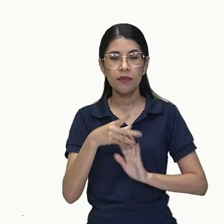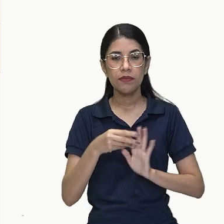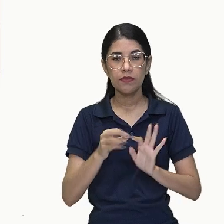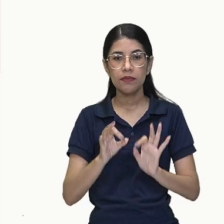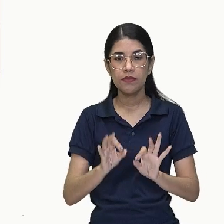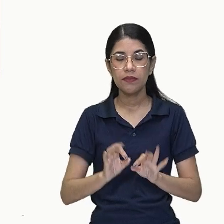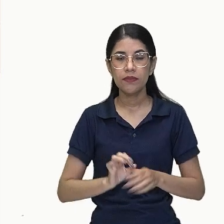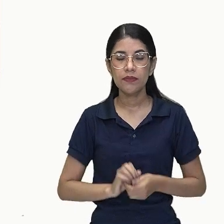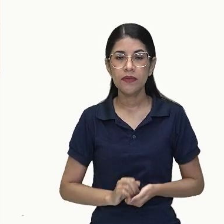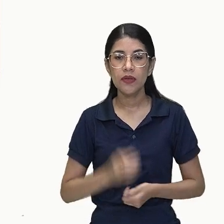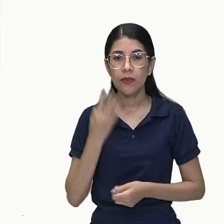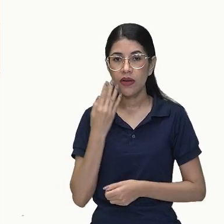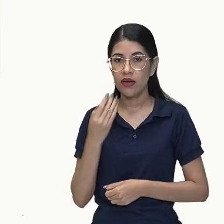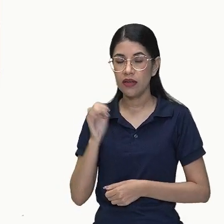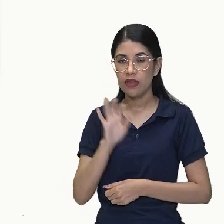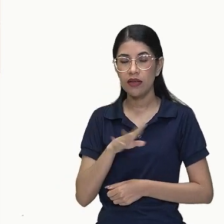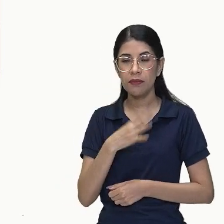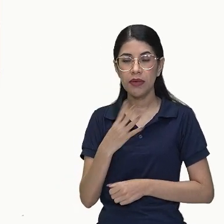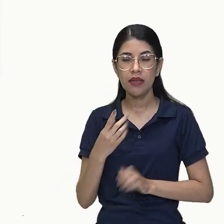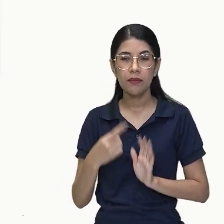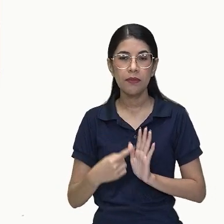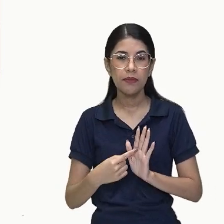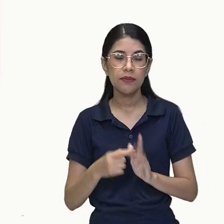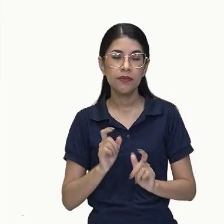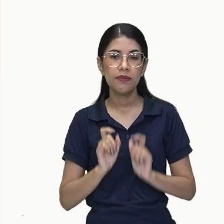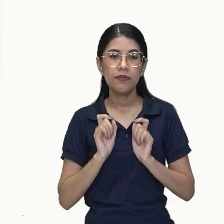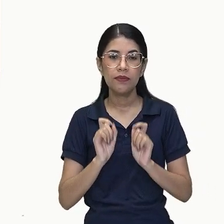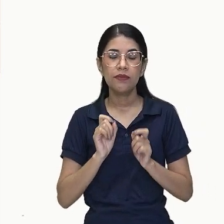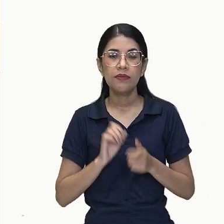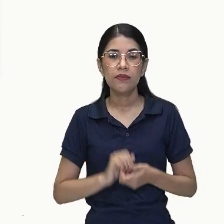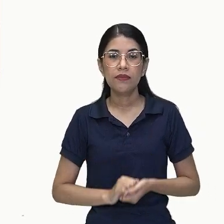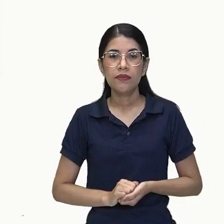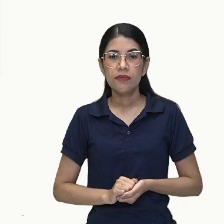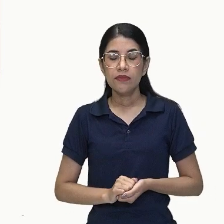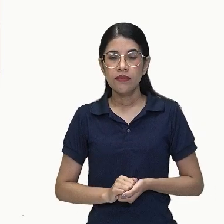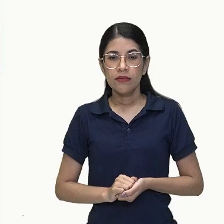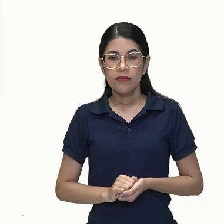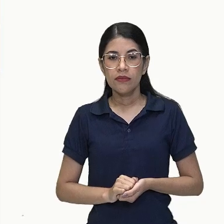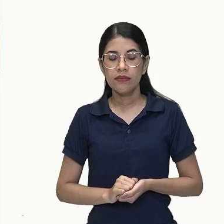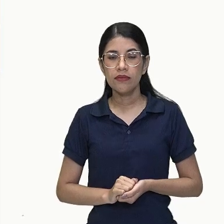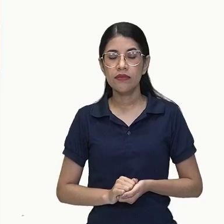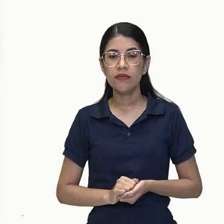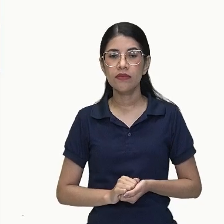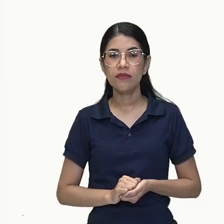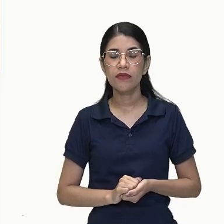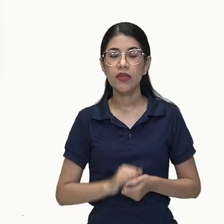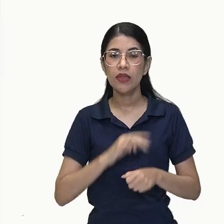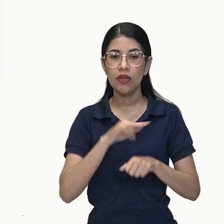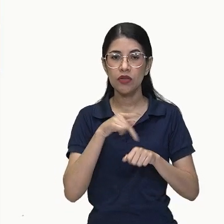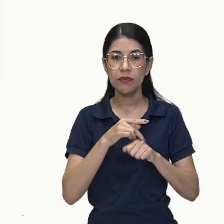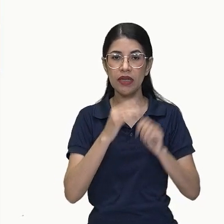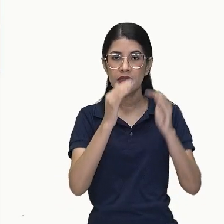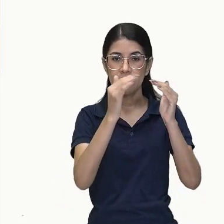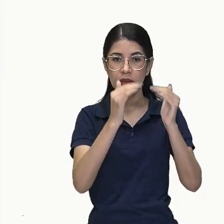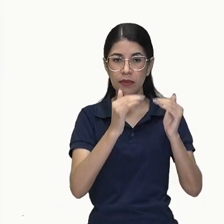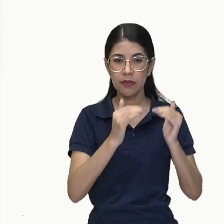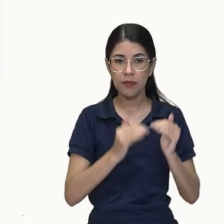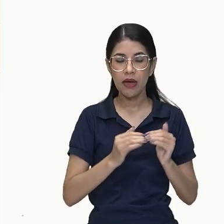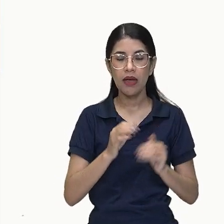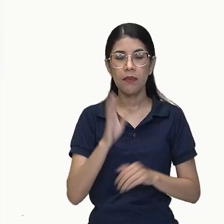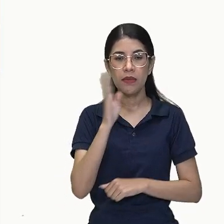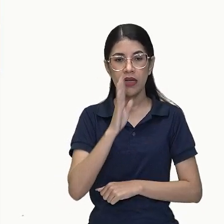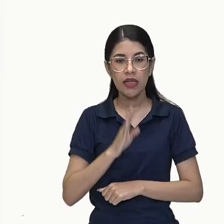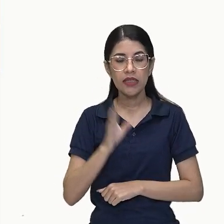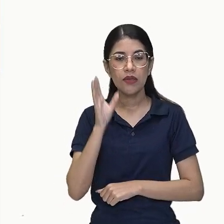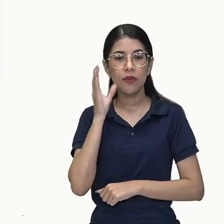Então reparem aí nessa tabela, por exemplo, nós temos aí os países de um lado, né? Brasil, Colômbia, Equador